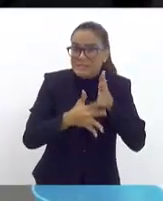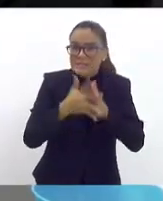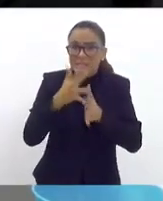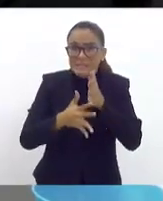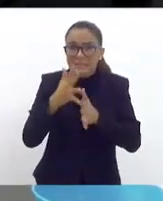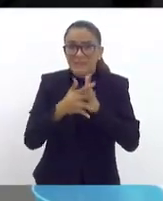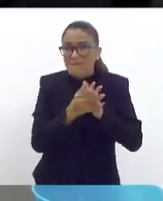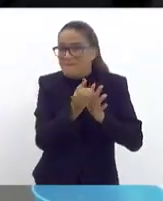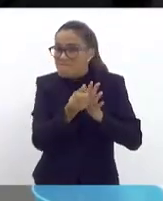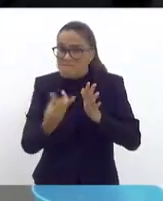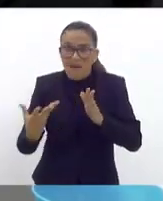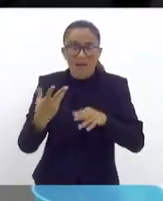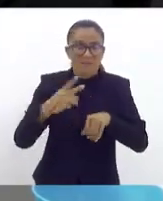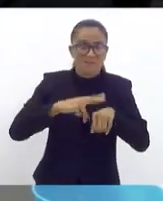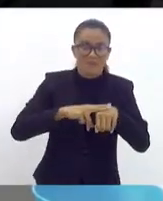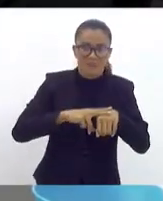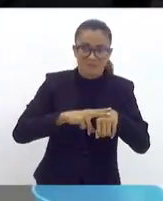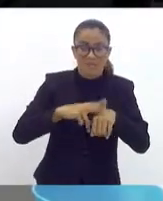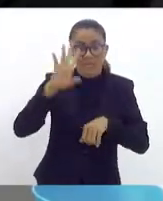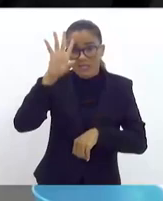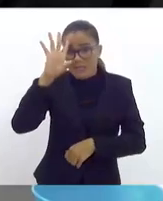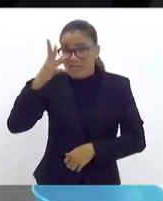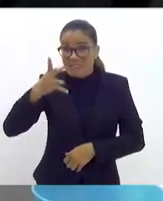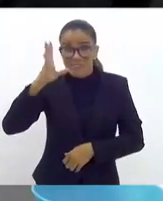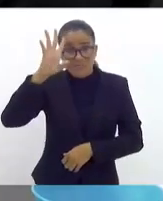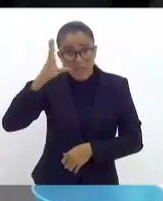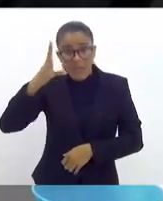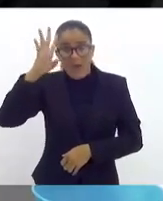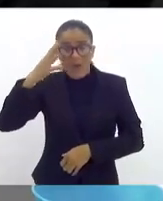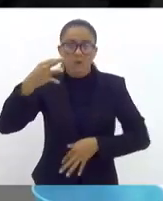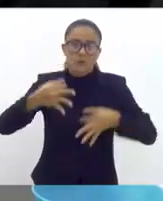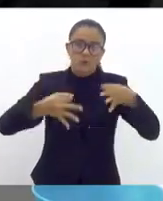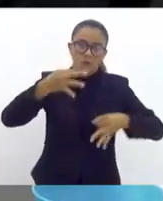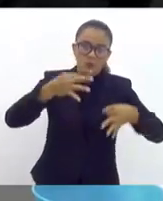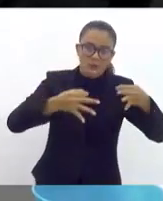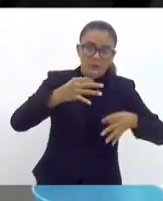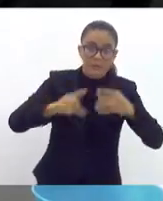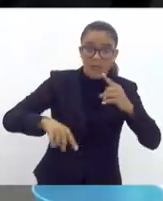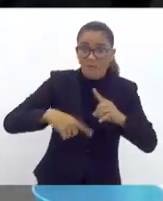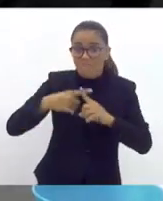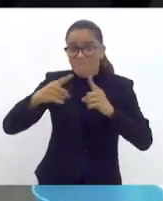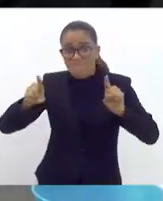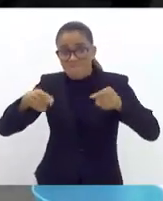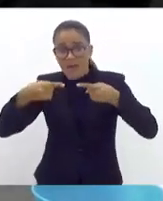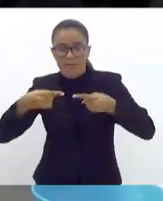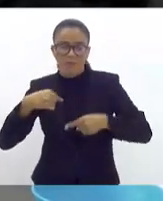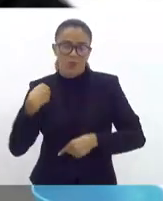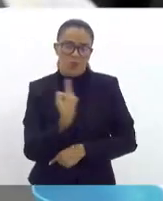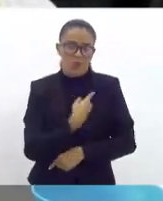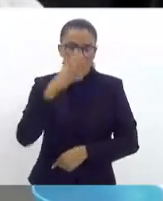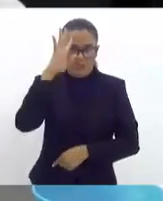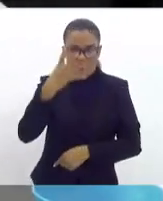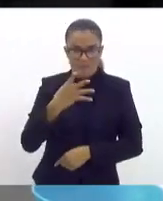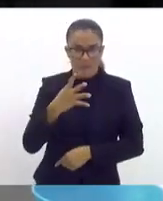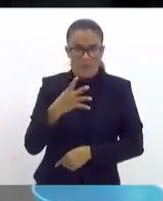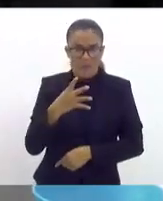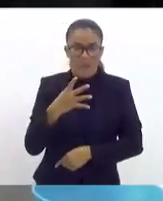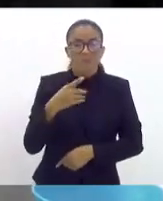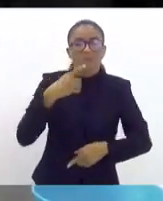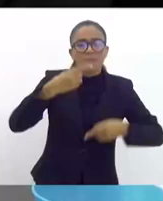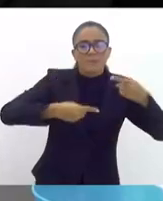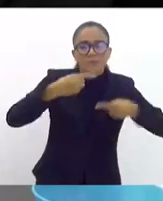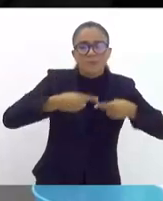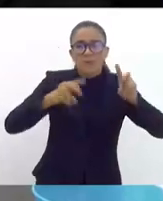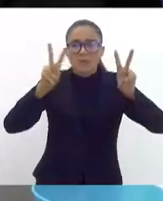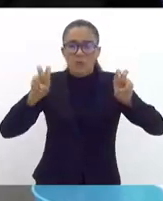nessa J né decisões de tribunais versos a nossa prerrogativa então debater sobre o que